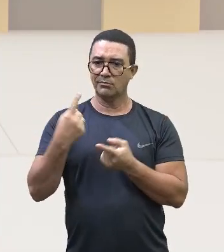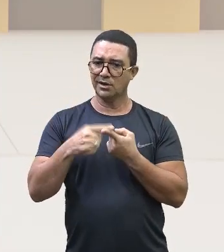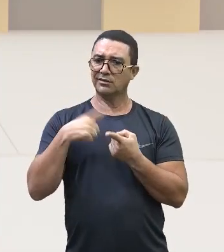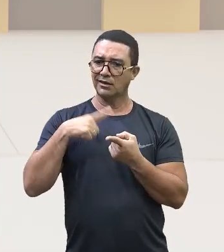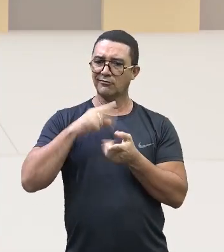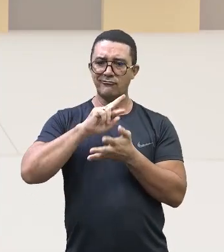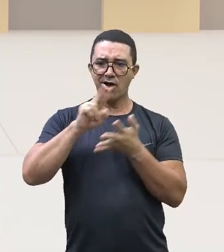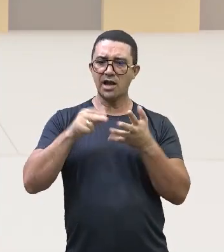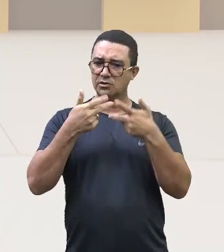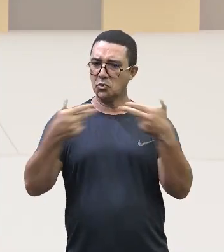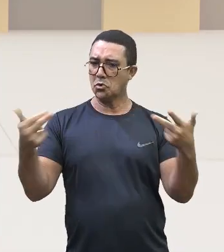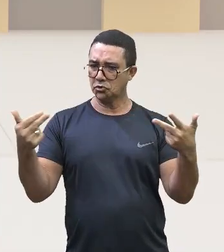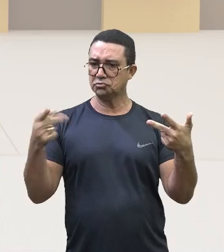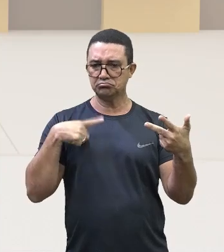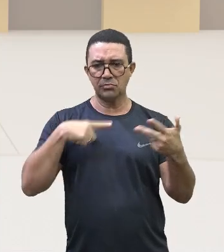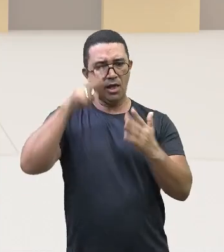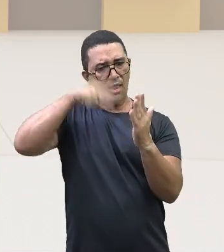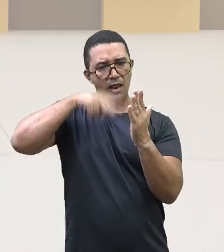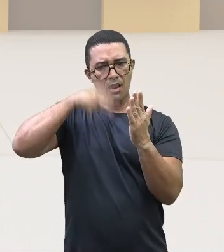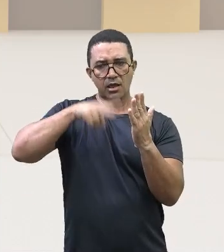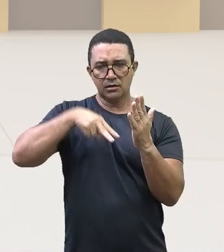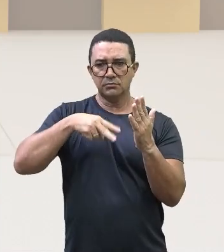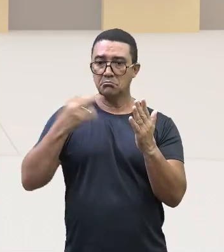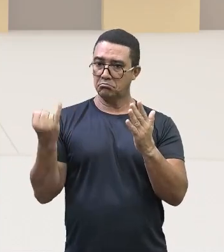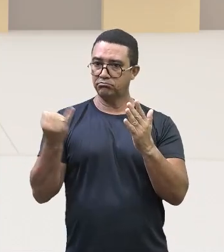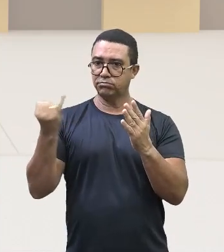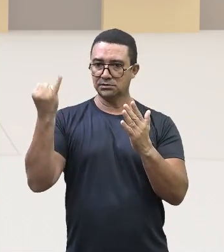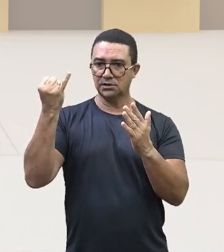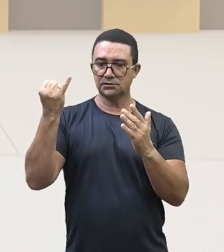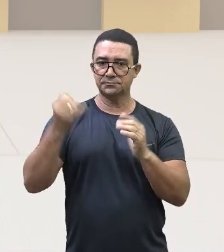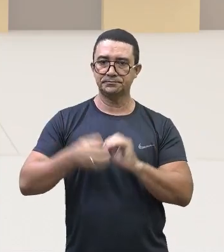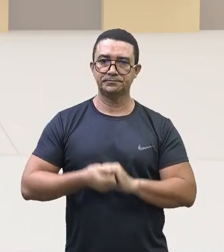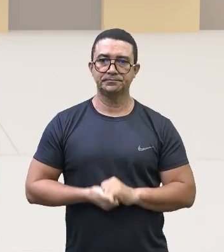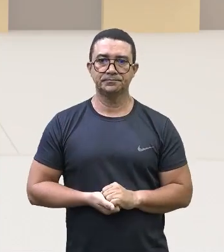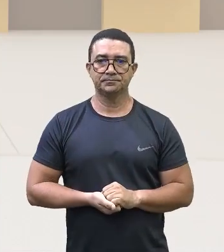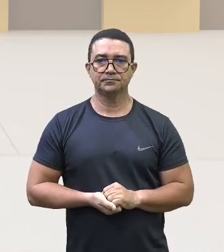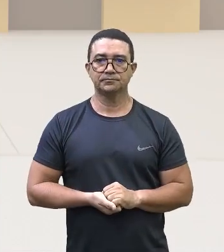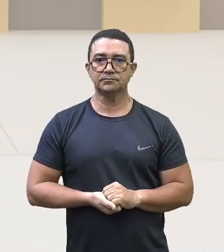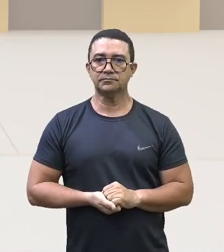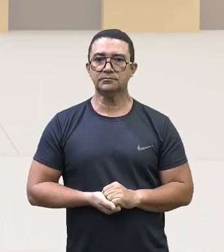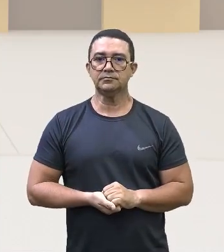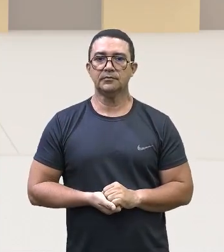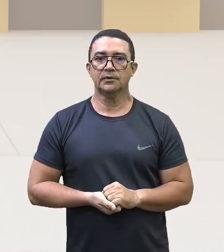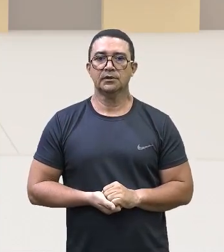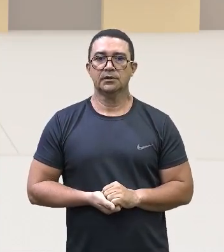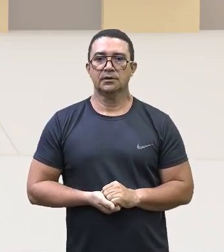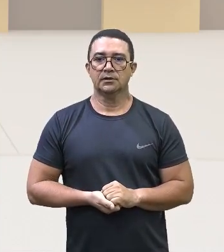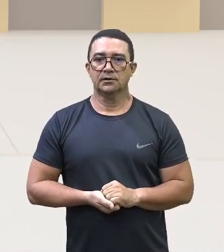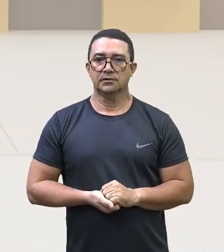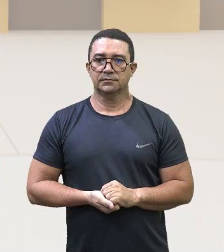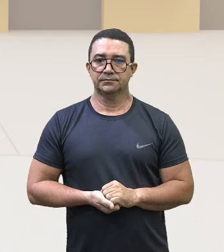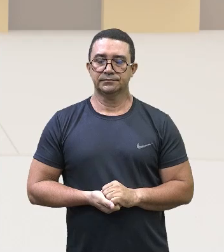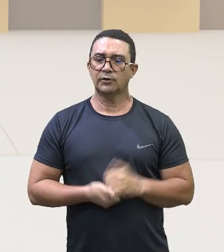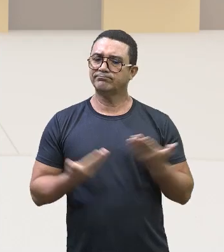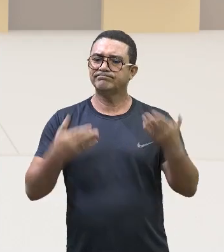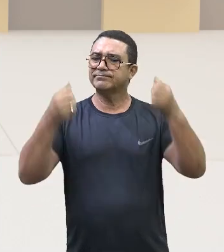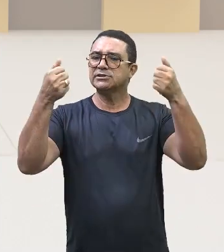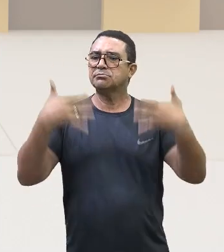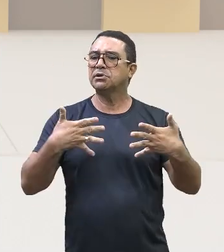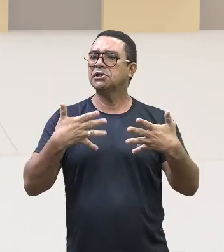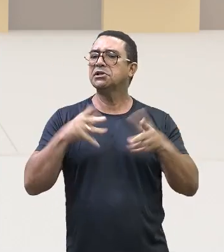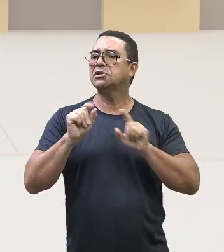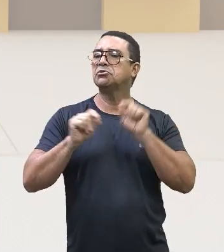para ler. Eita, tem muita coisa aí, gente. Estão buscando bem essas informações, estão acompanhando aí, porque agora a gente vai falar sobre a doença, professor. Explique melhor, ela tem uma